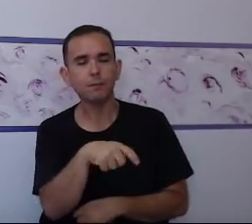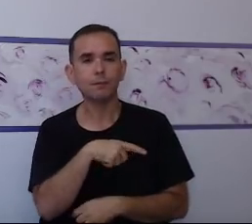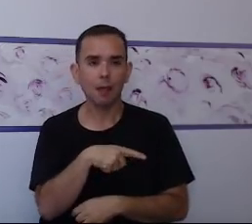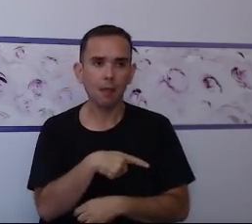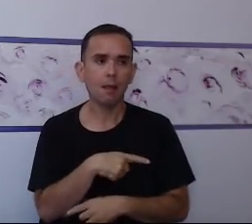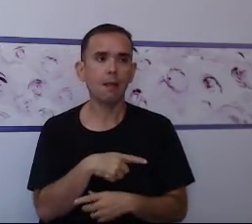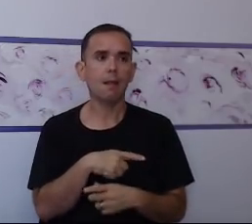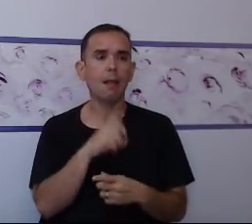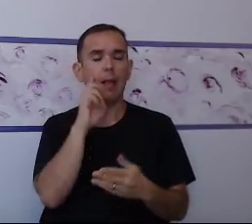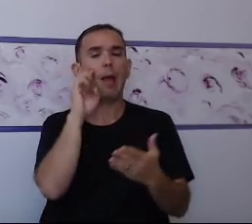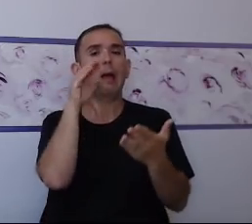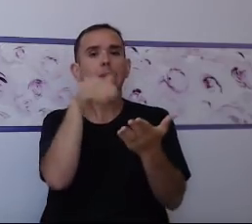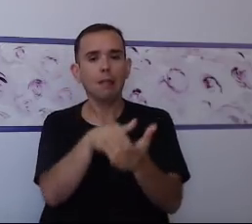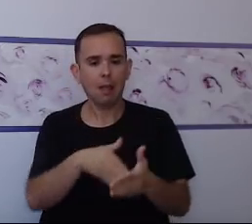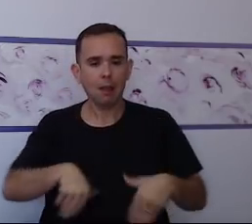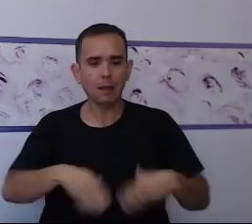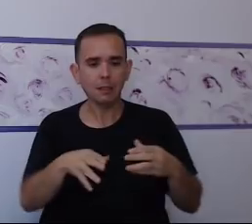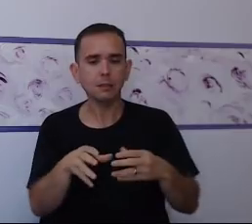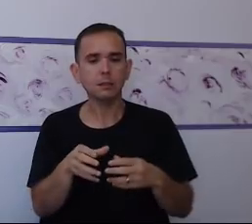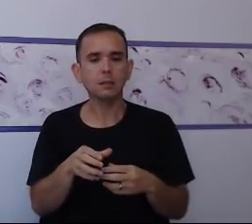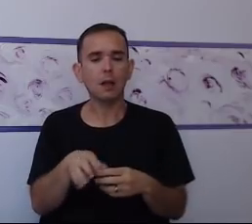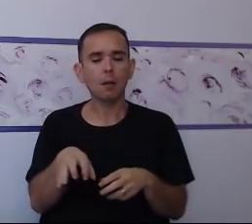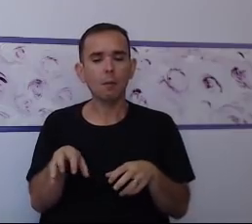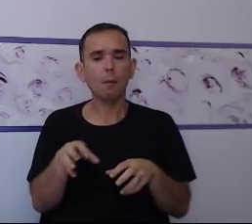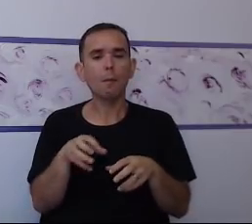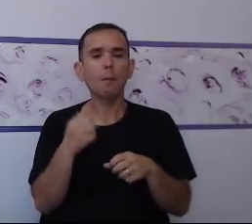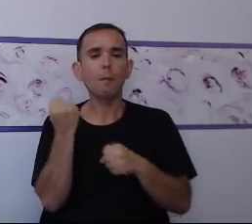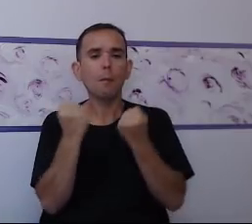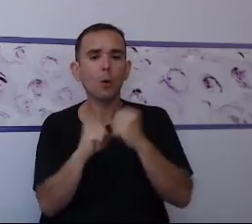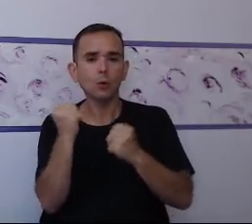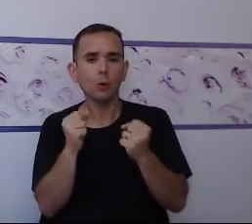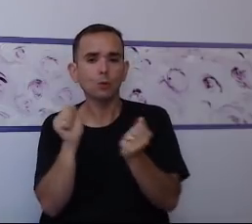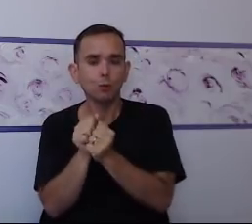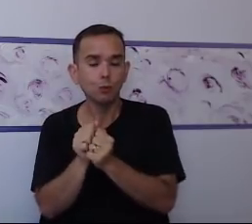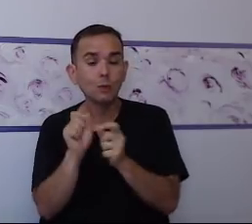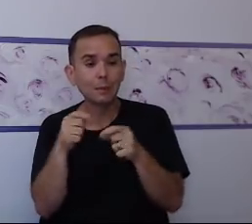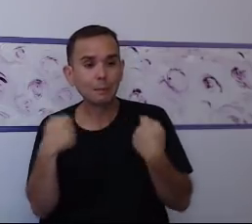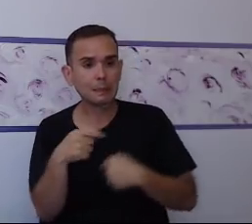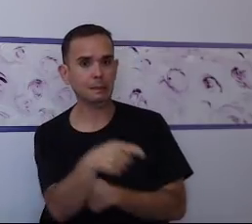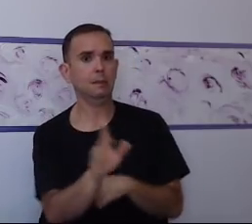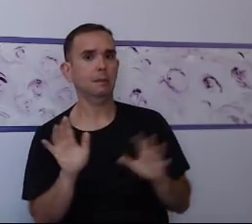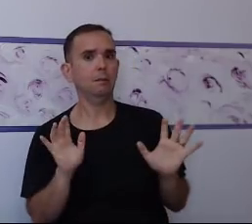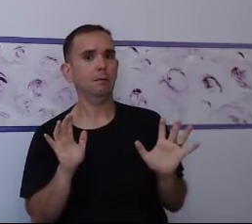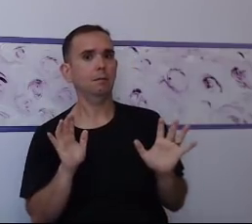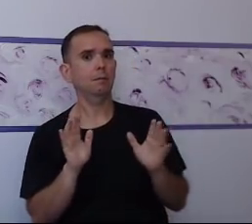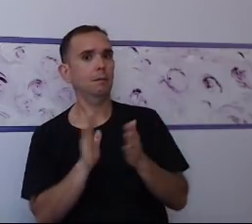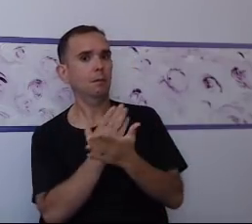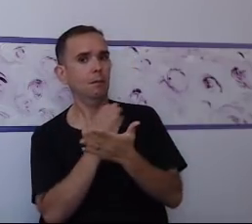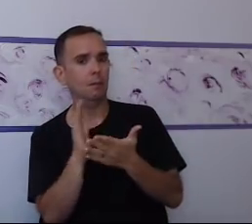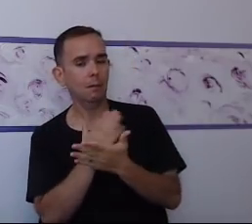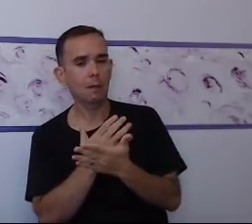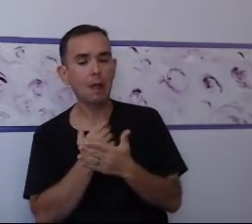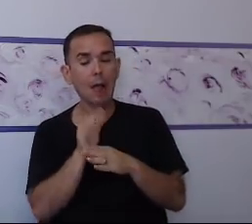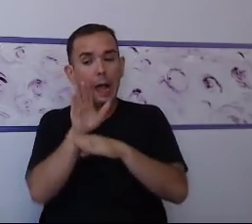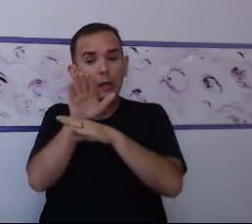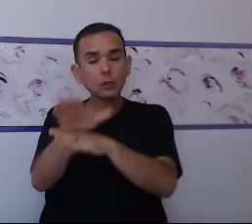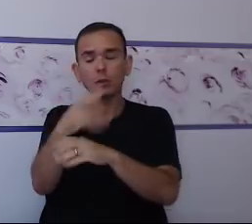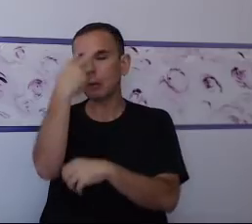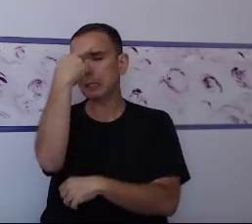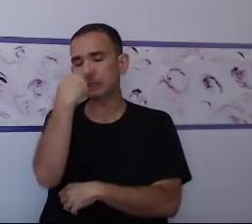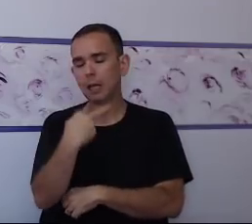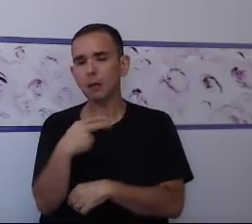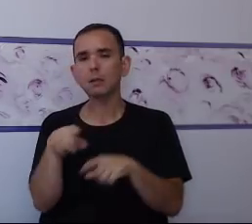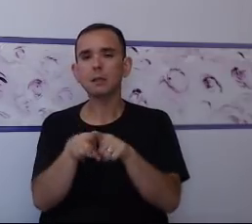tetra e até cadeiras de rodas motorizadas, dependendo da necessidade do nosso aluno. Auxílios para cegos e